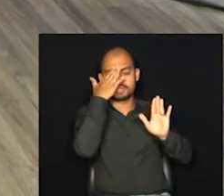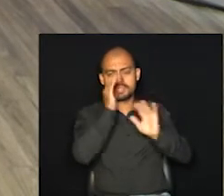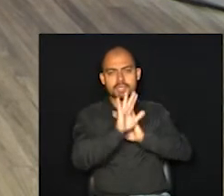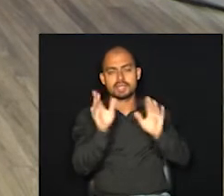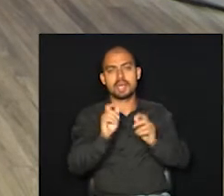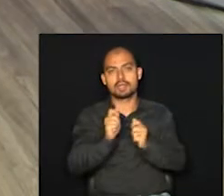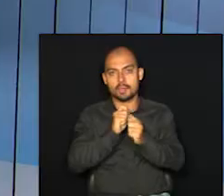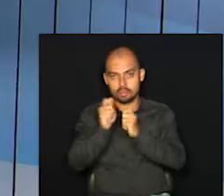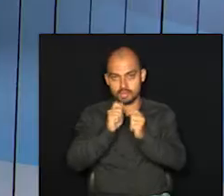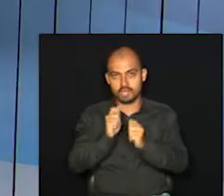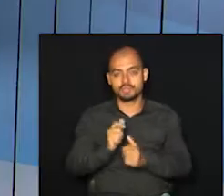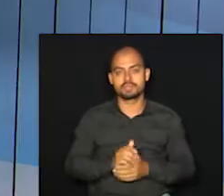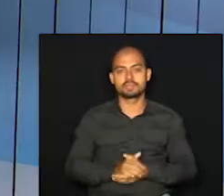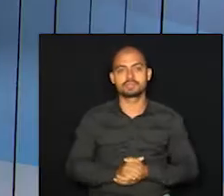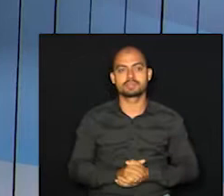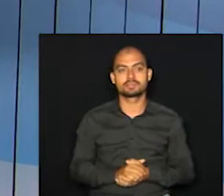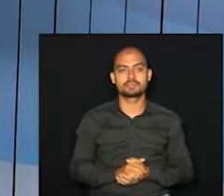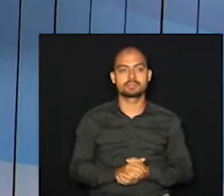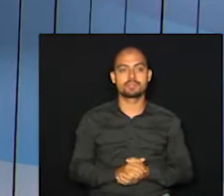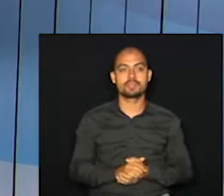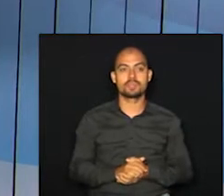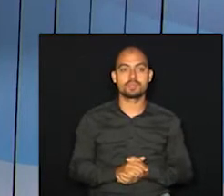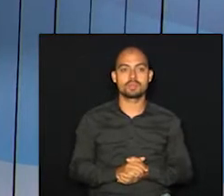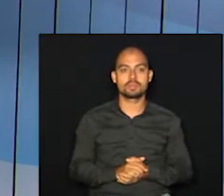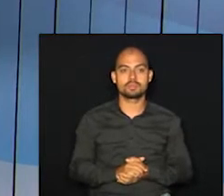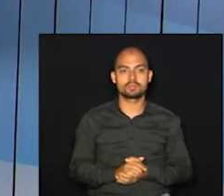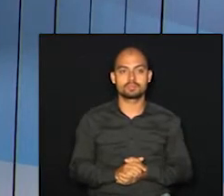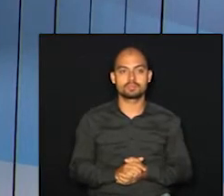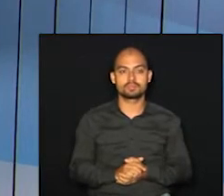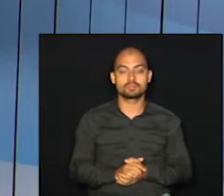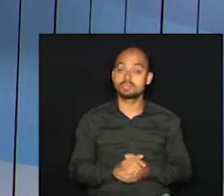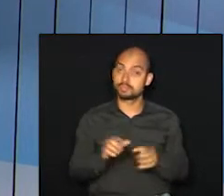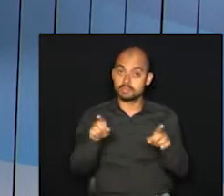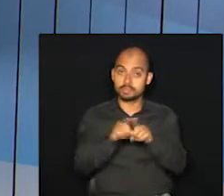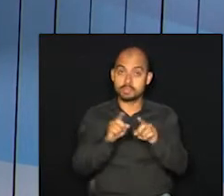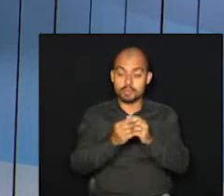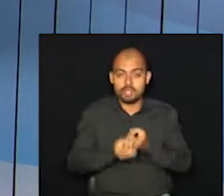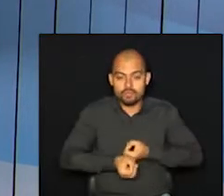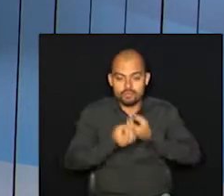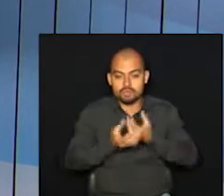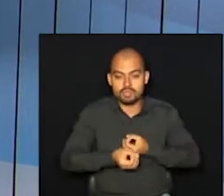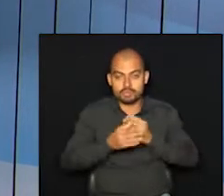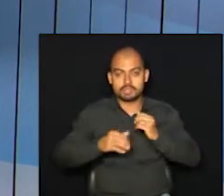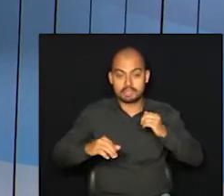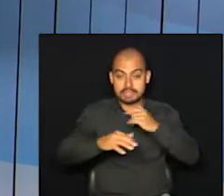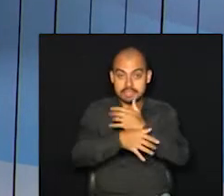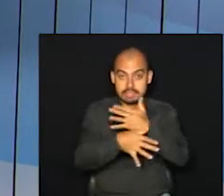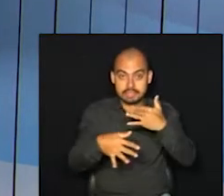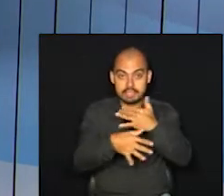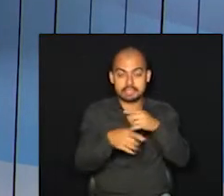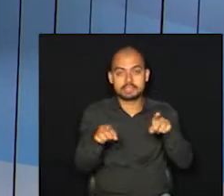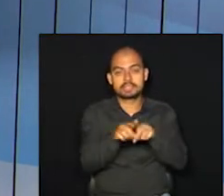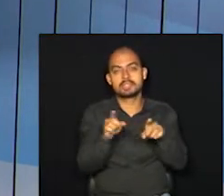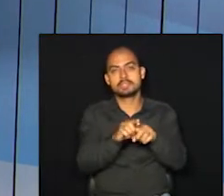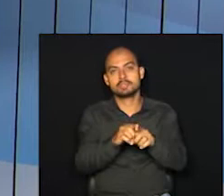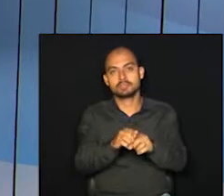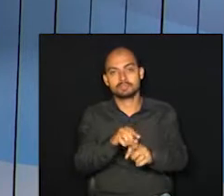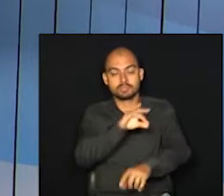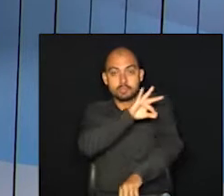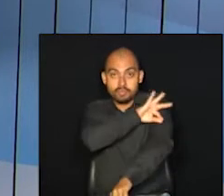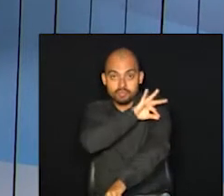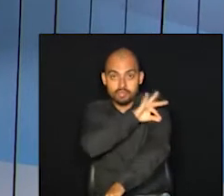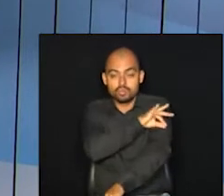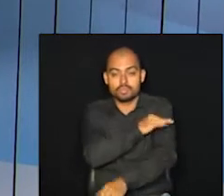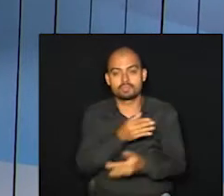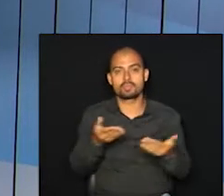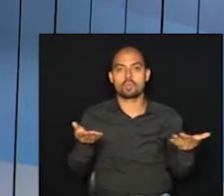nós vamos exibir. Tem ainda as notícias da Metrópole e do Legislativo com a Mina Abreu. Hoje é dia da